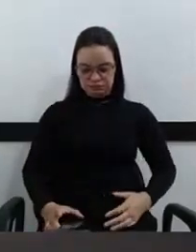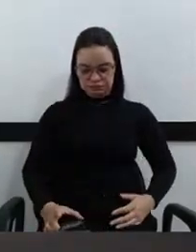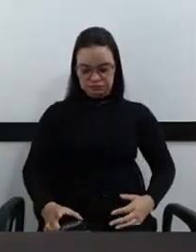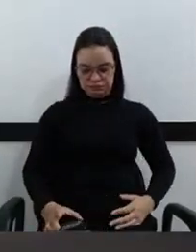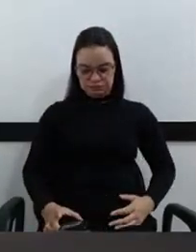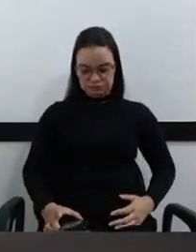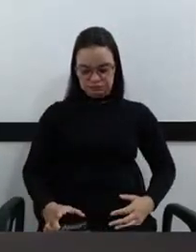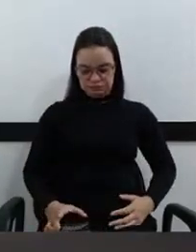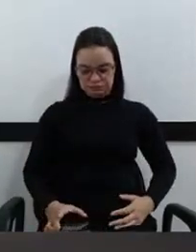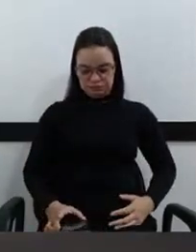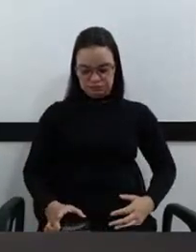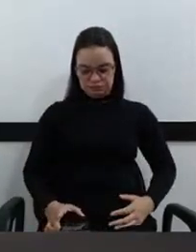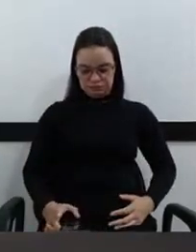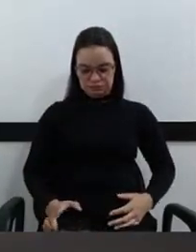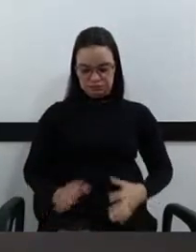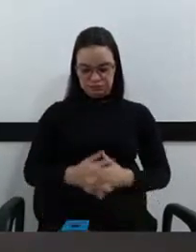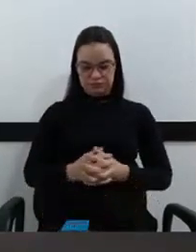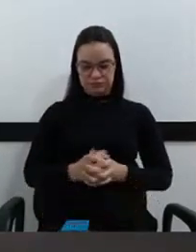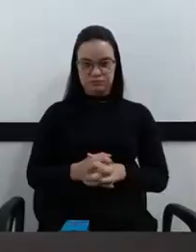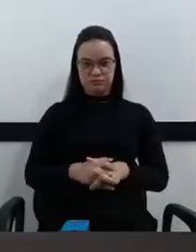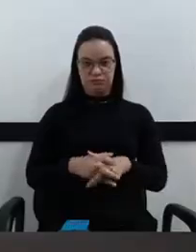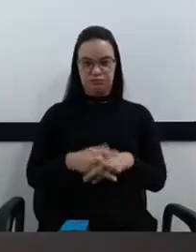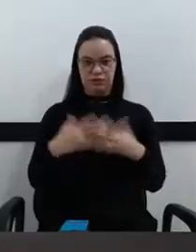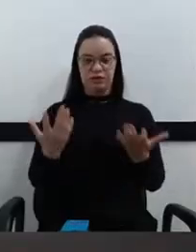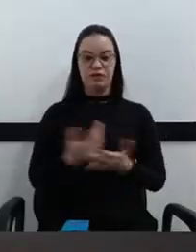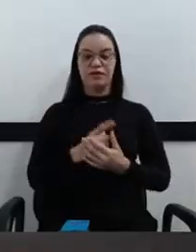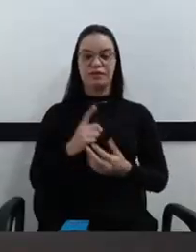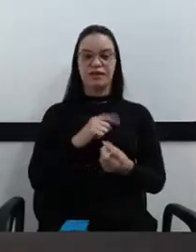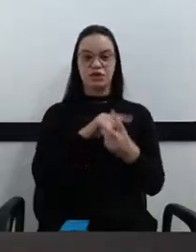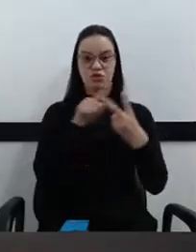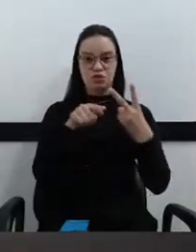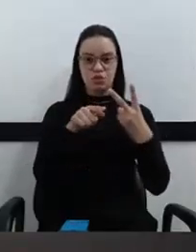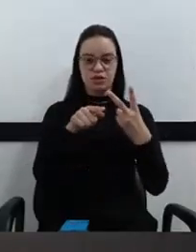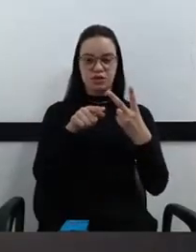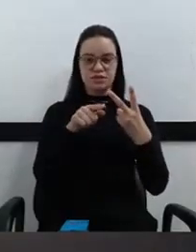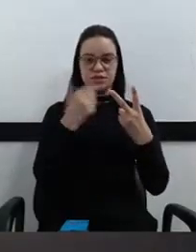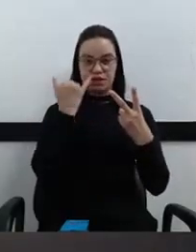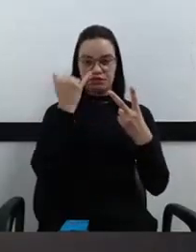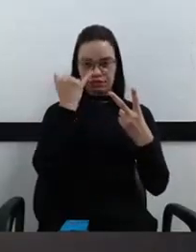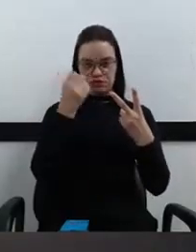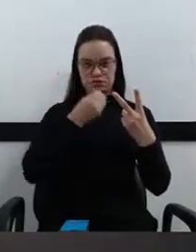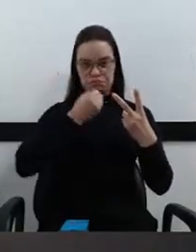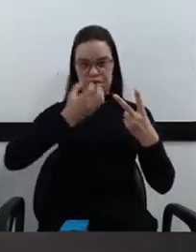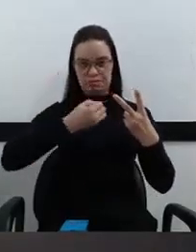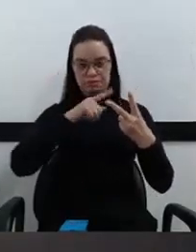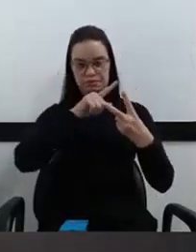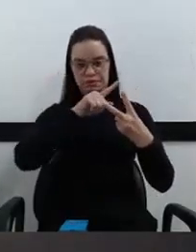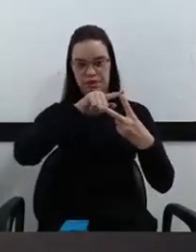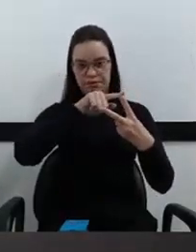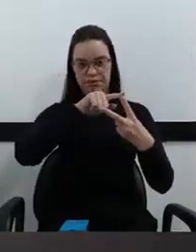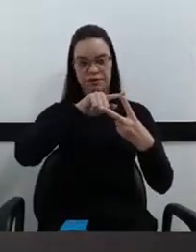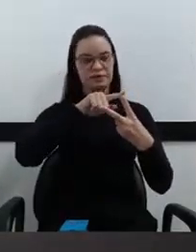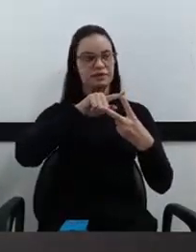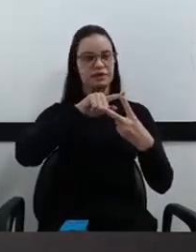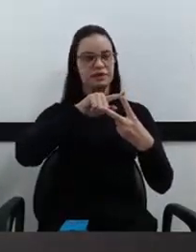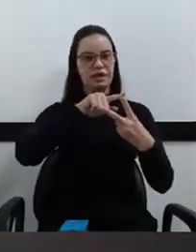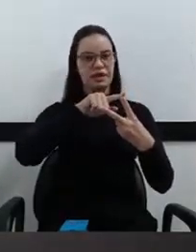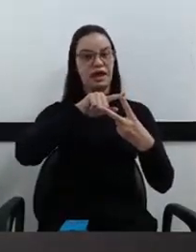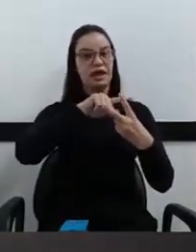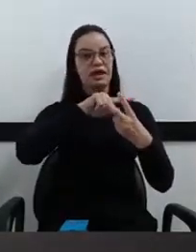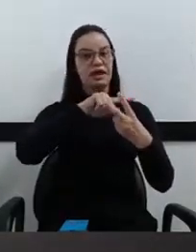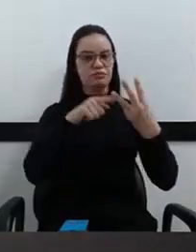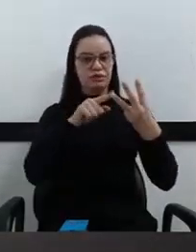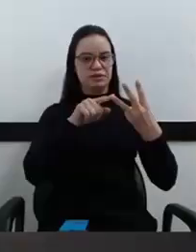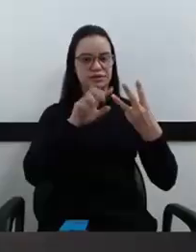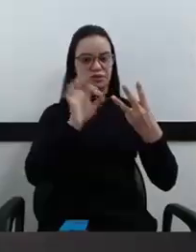Com relação à fala de Vossa Excelência, eu tenho duas observações. A primeira é a seguinte, na verdade são três, perdão. É a